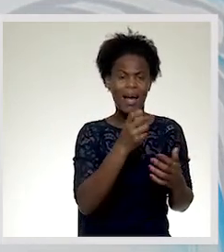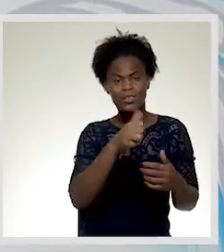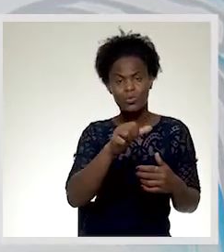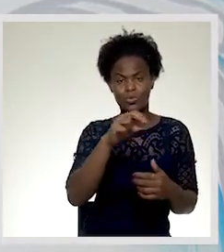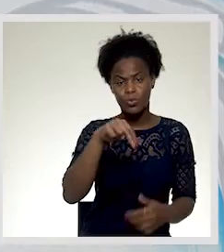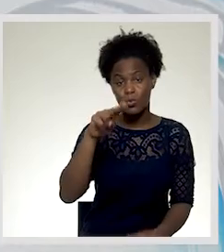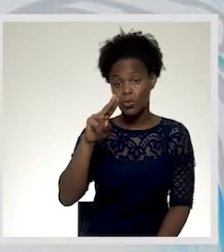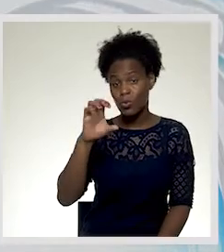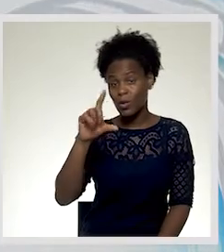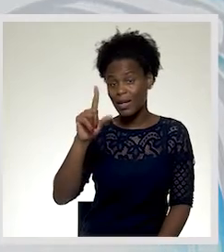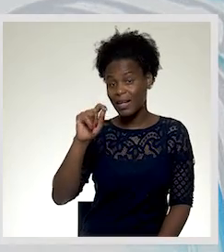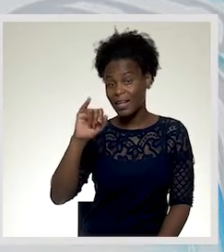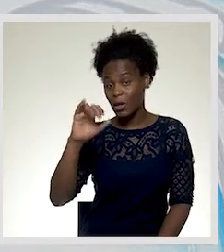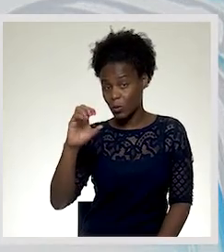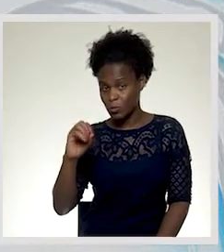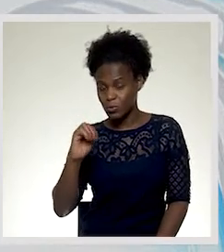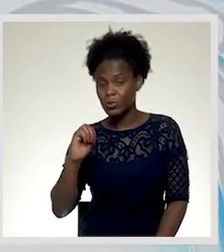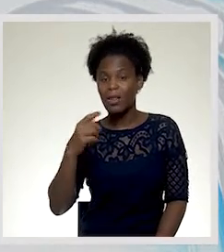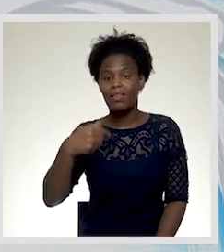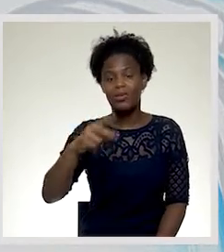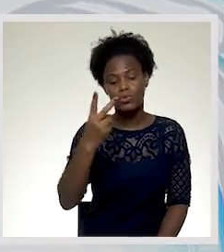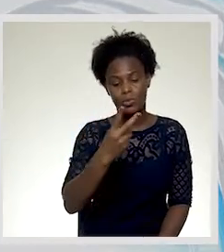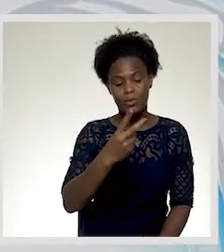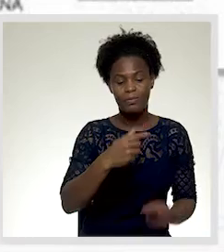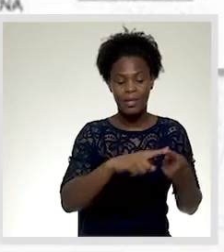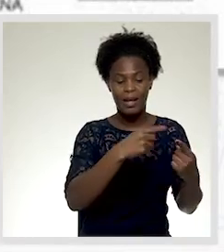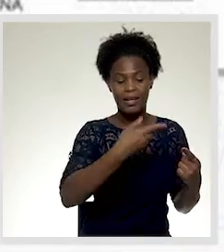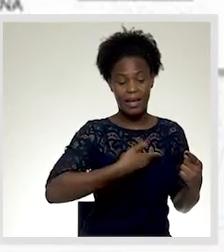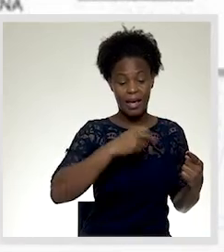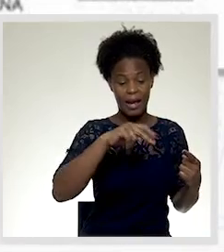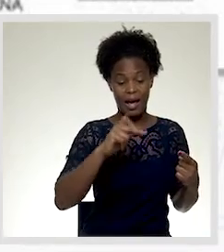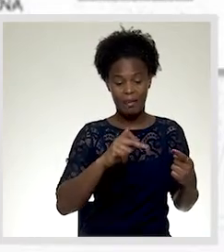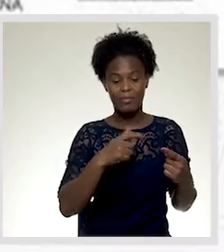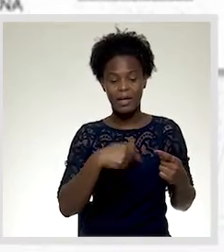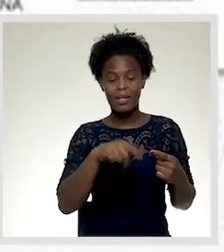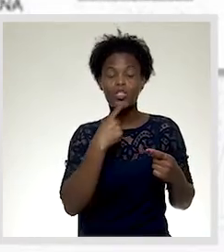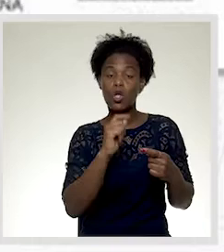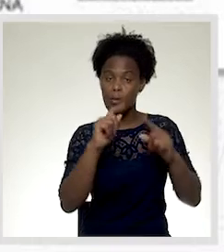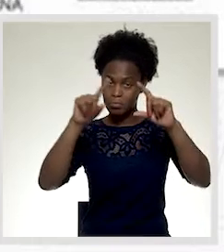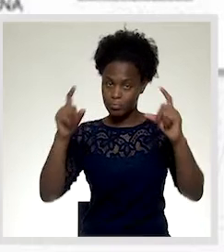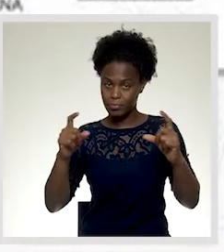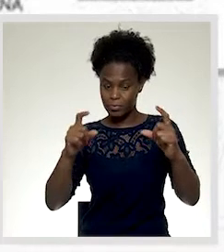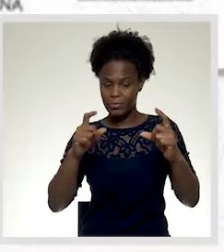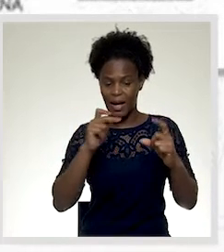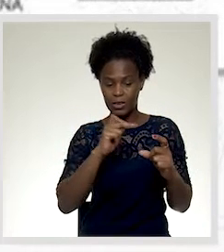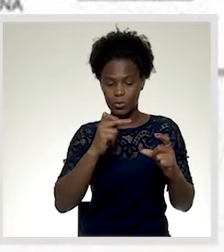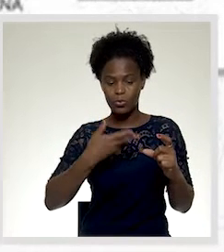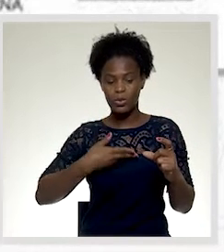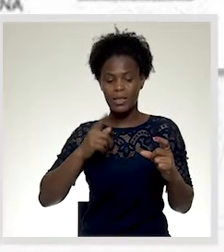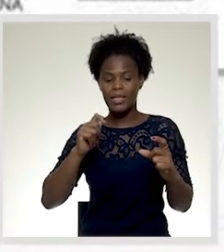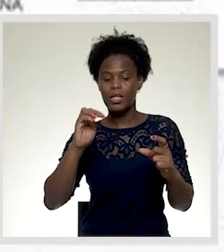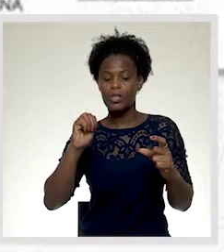ácidos nucleicos, nós temos dois tipos de ácidos nucleicos. O DNA, ou ácido desoxirribonucleico, é